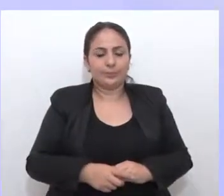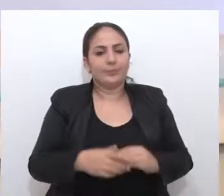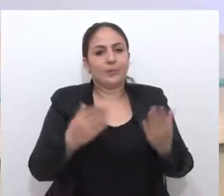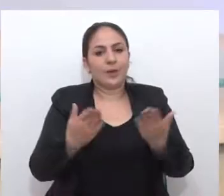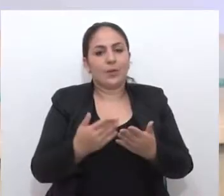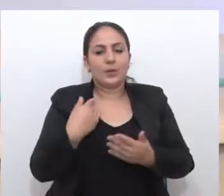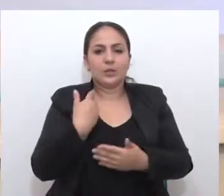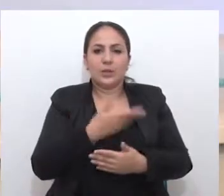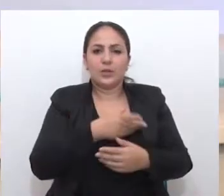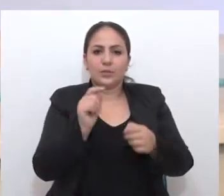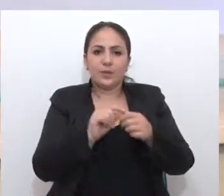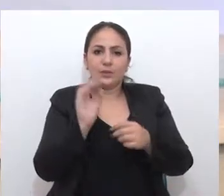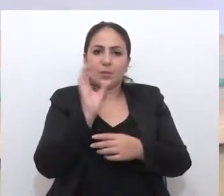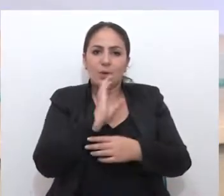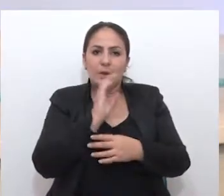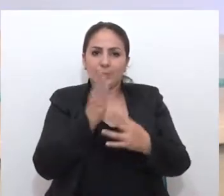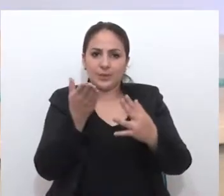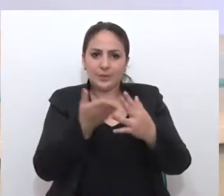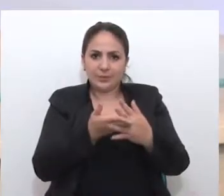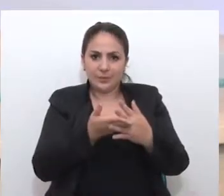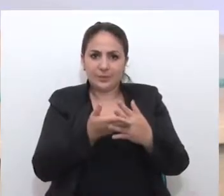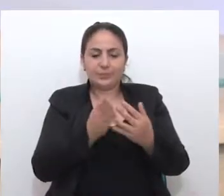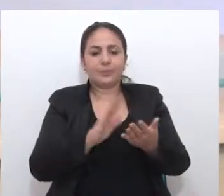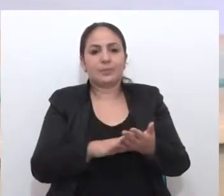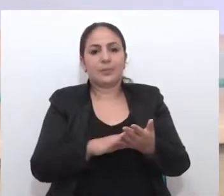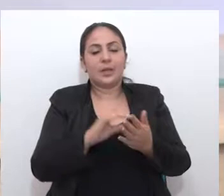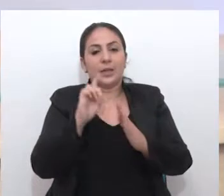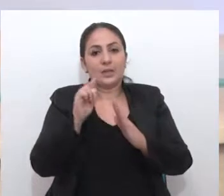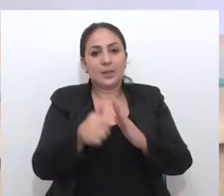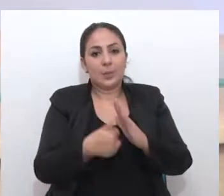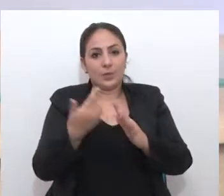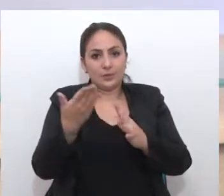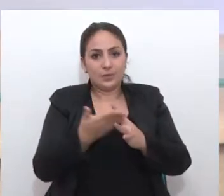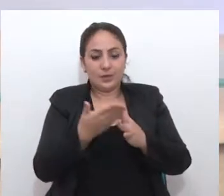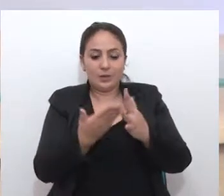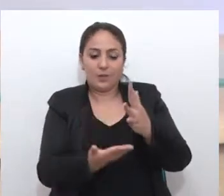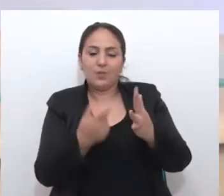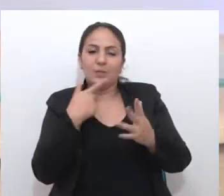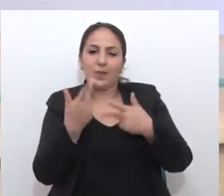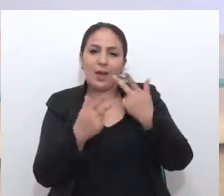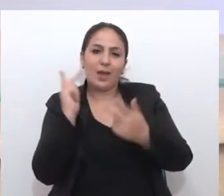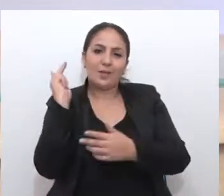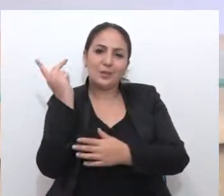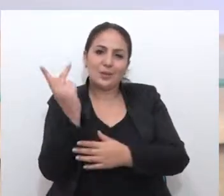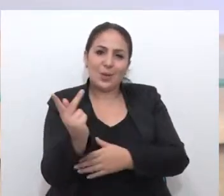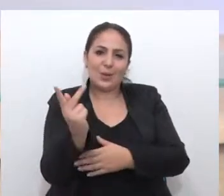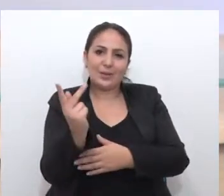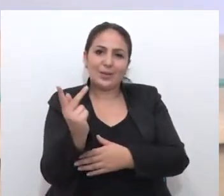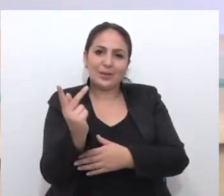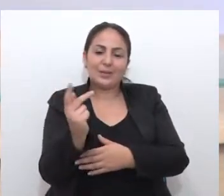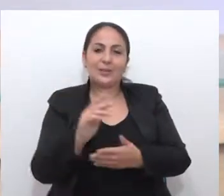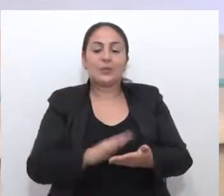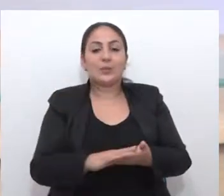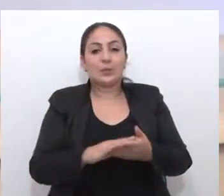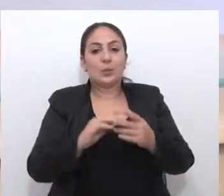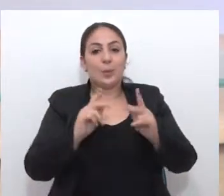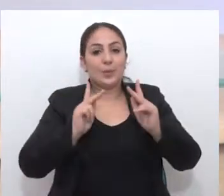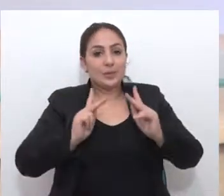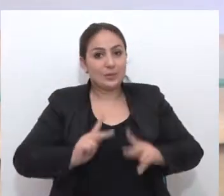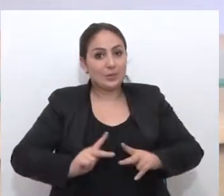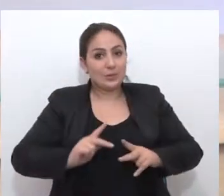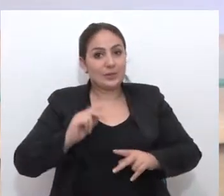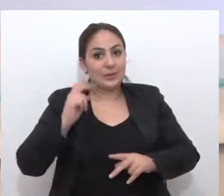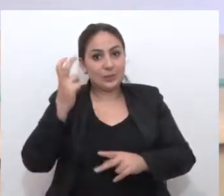assunto. Agora o Jornal da Câmara faz um rápido intervalo e no segundo bloco vamos contar a história de um